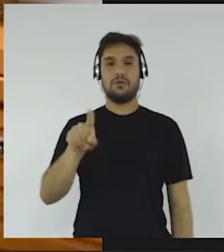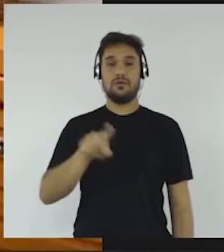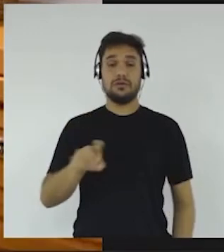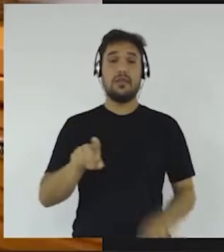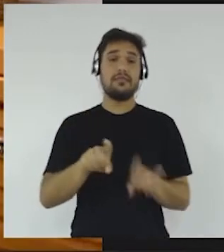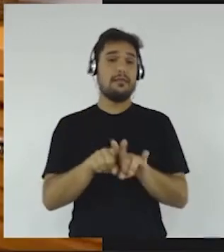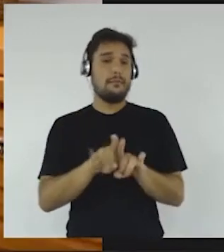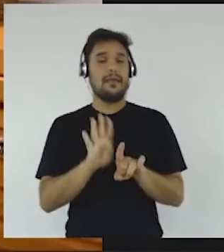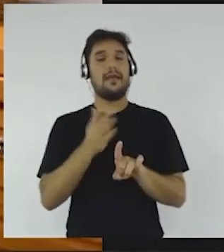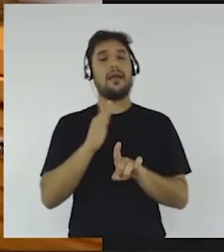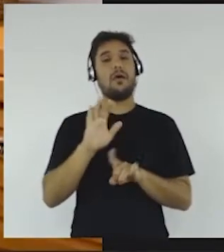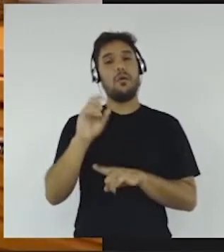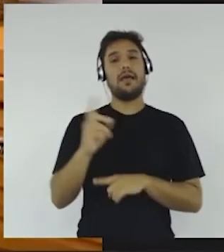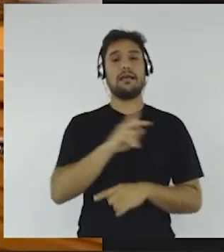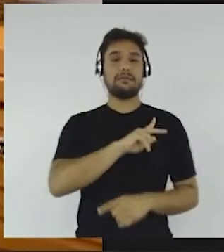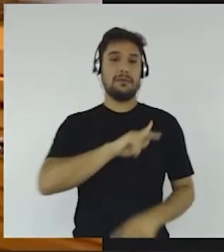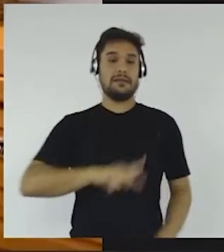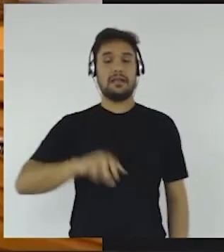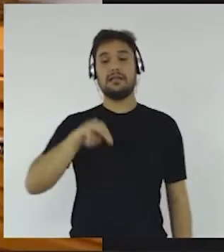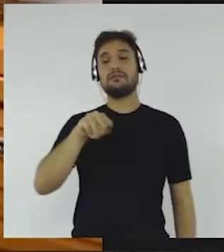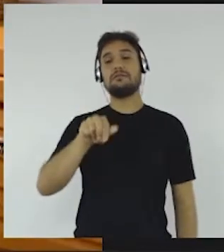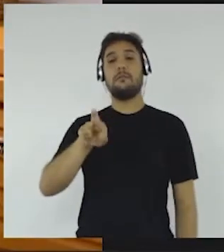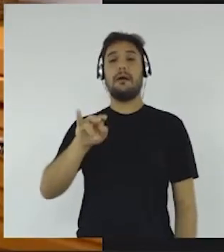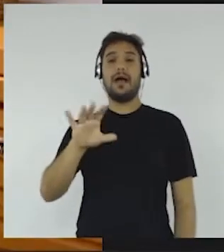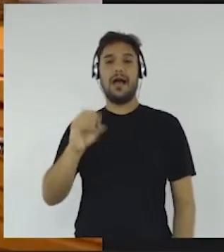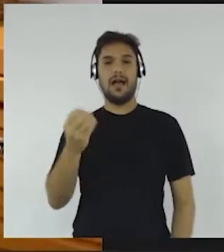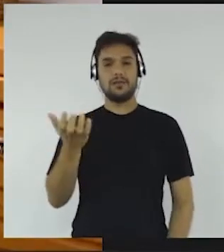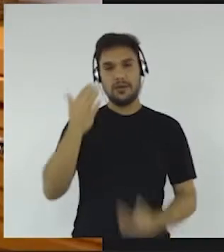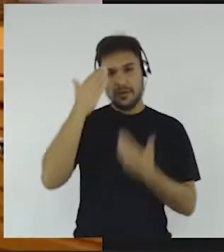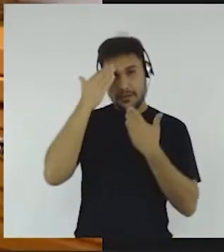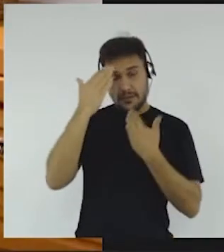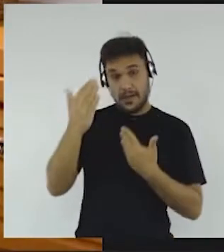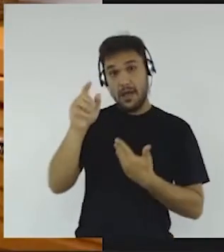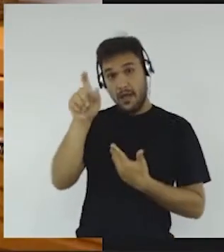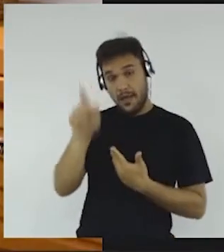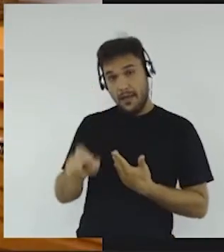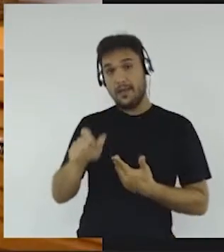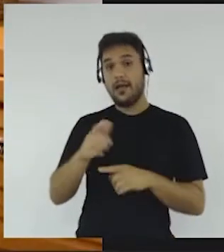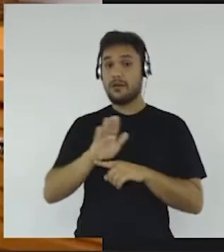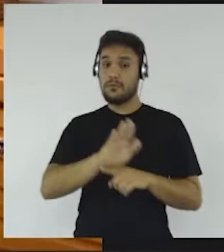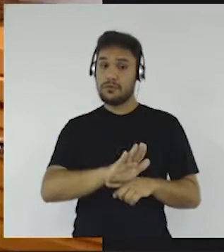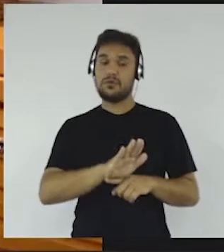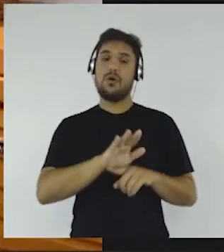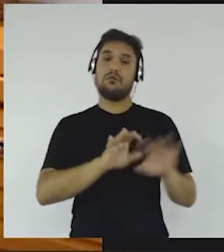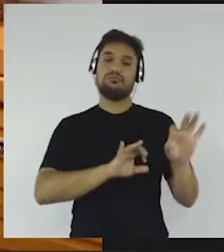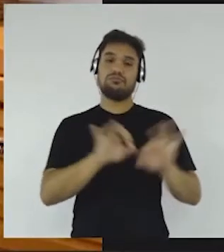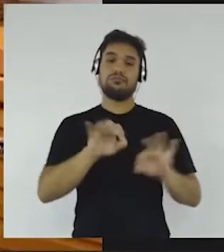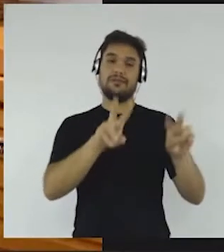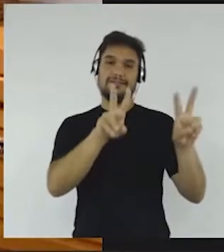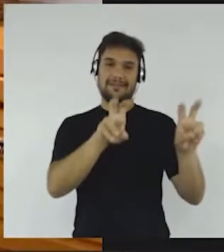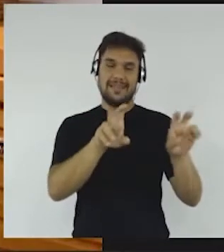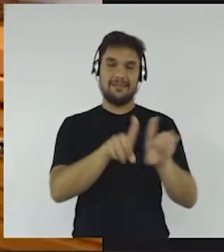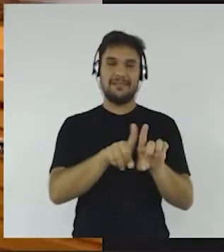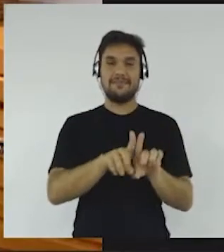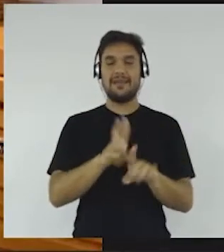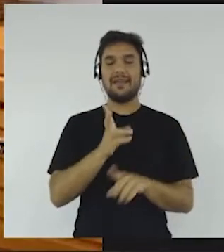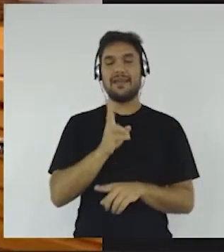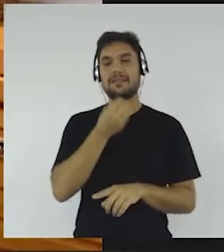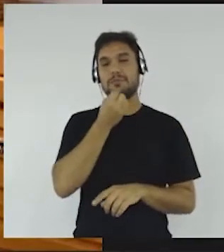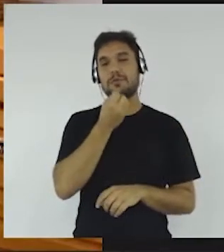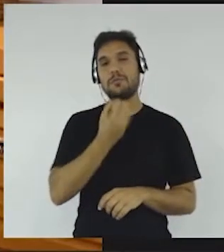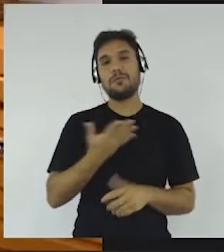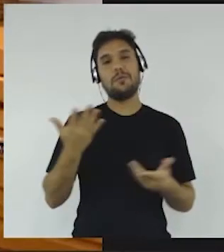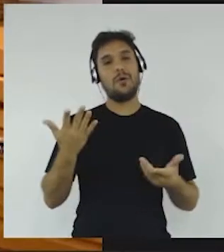ao ex-presidente Marcos Vinícius Furtado Coelho, que participou da elaboração desse painel, e é sempre